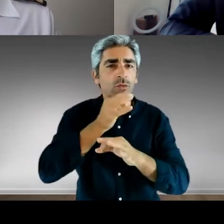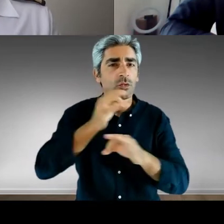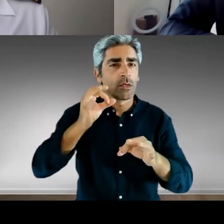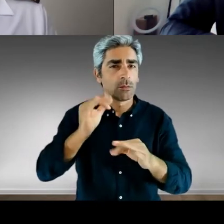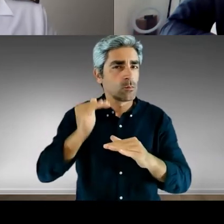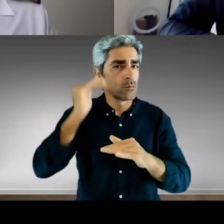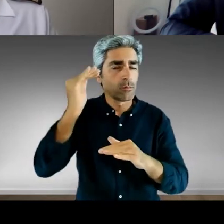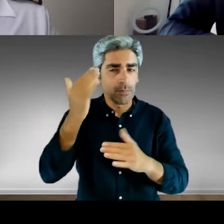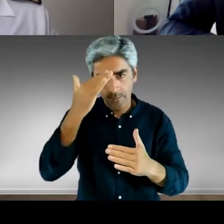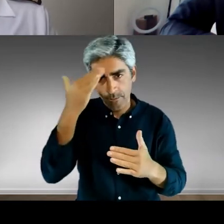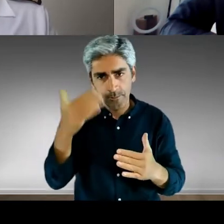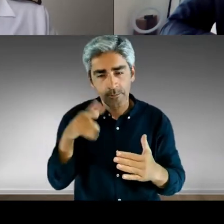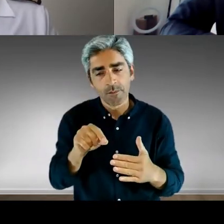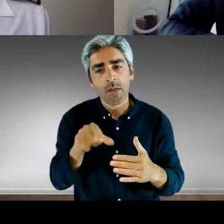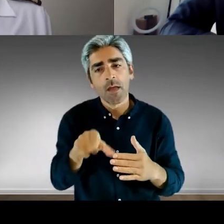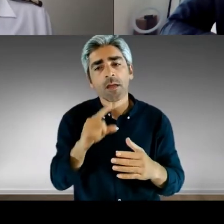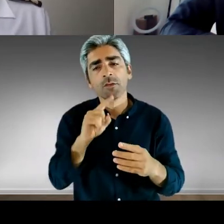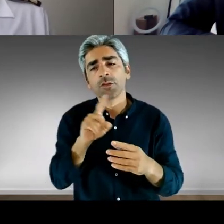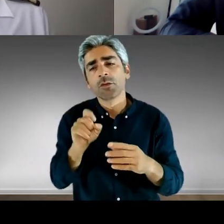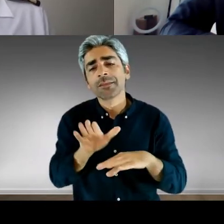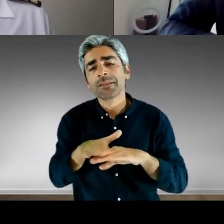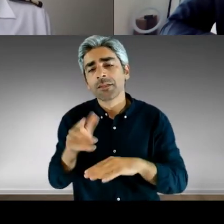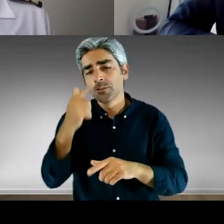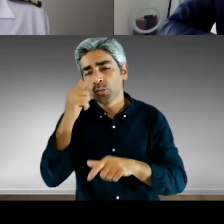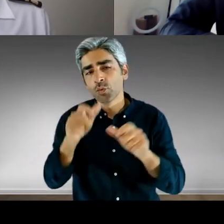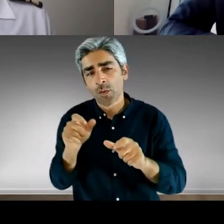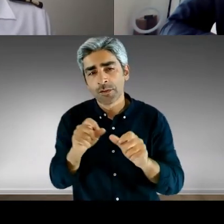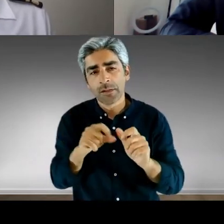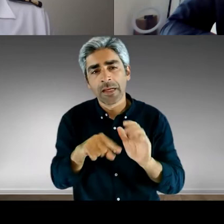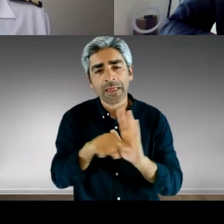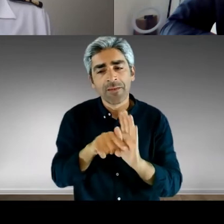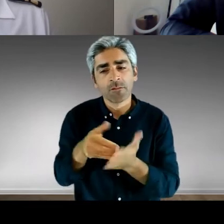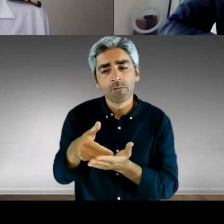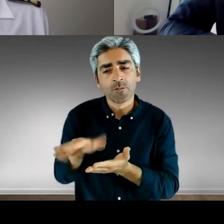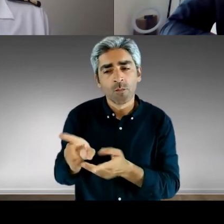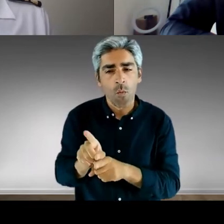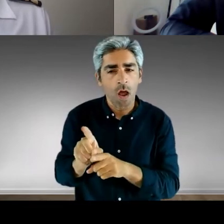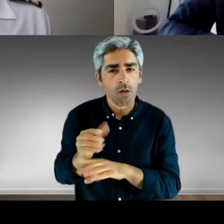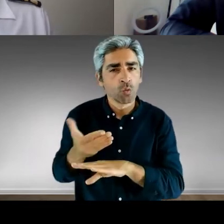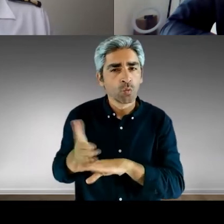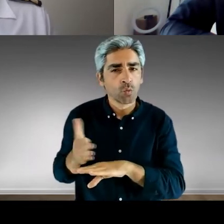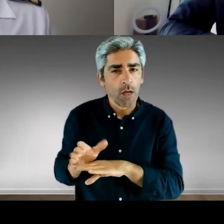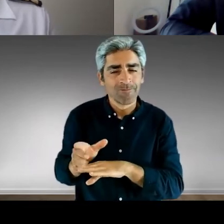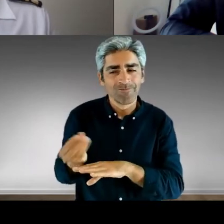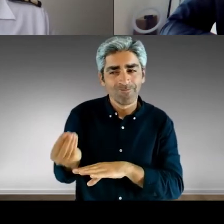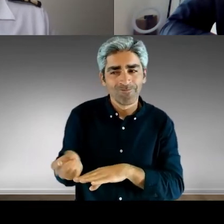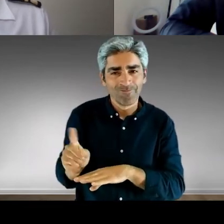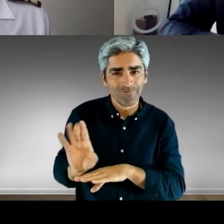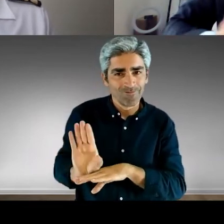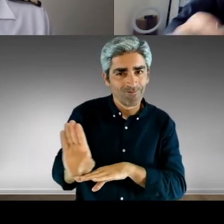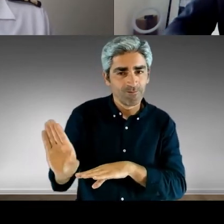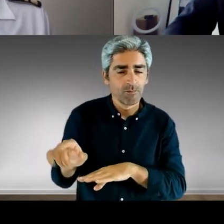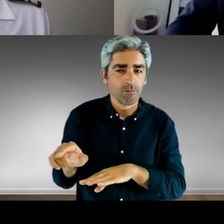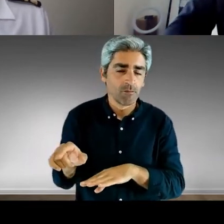E aqui a gestão das saídas das pessoas é muito importante. As saídas negativas, as exclusões, são um elemento